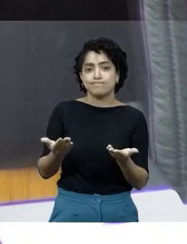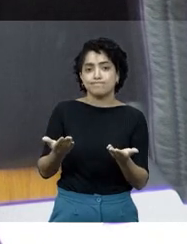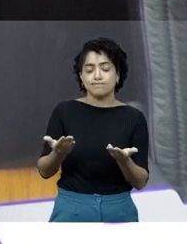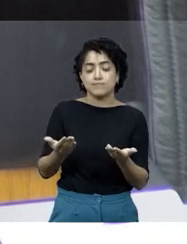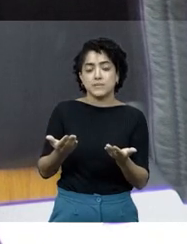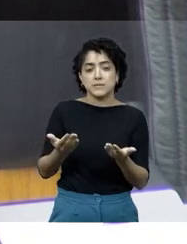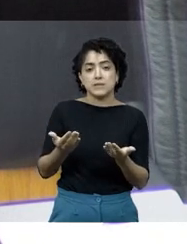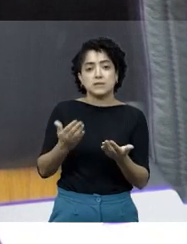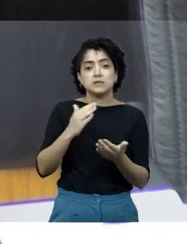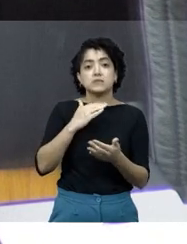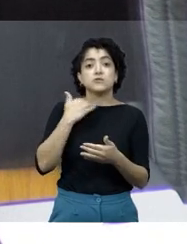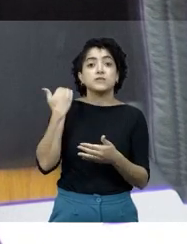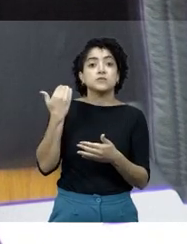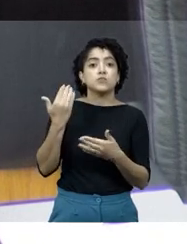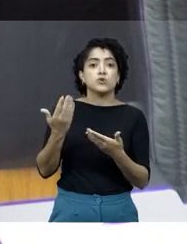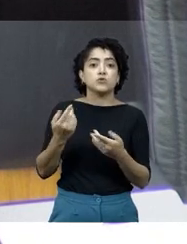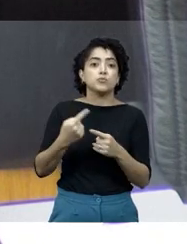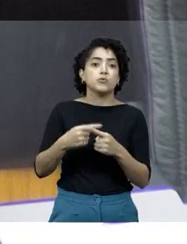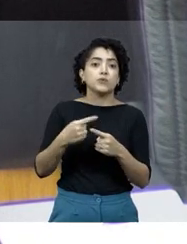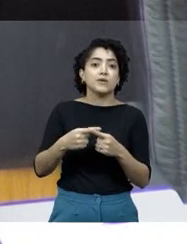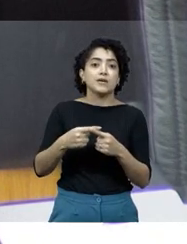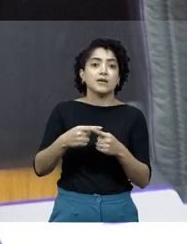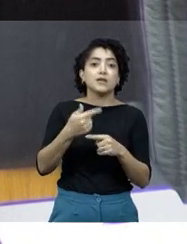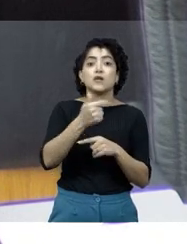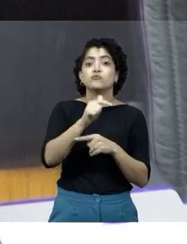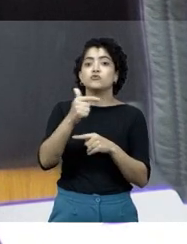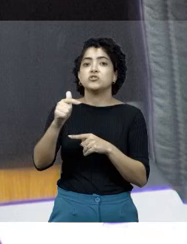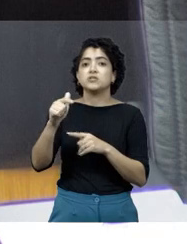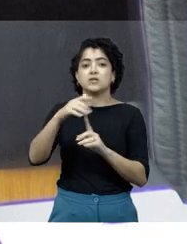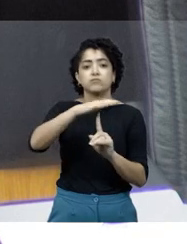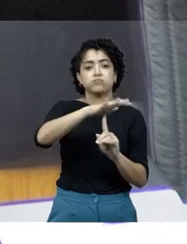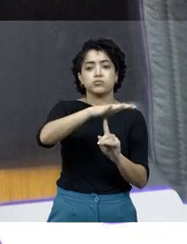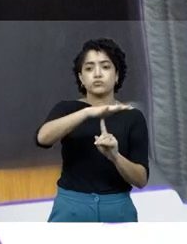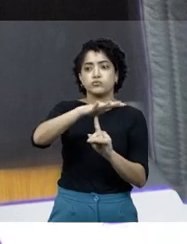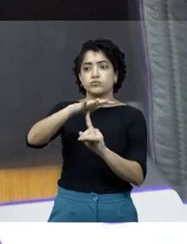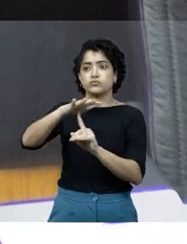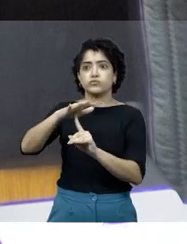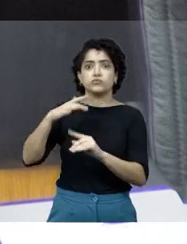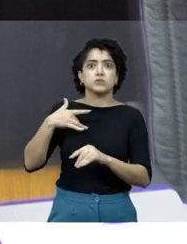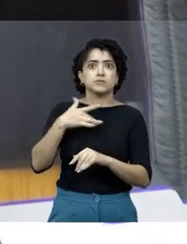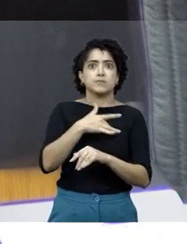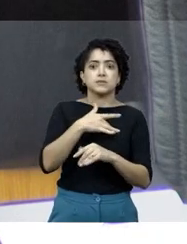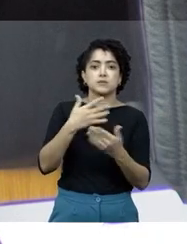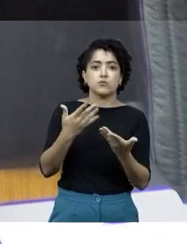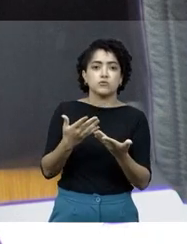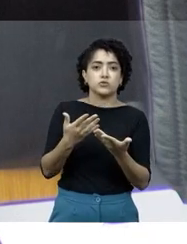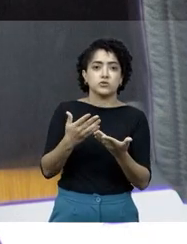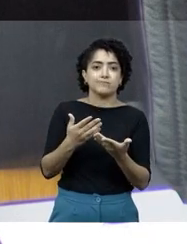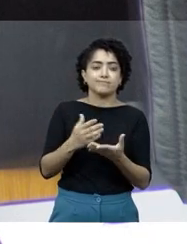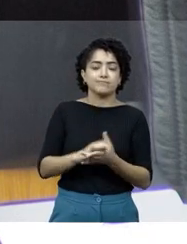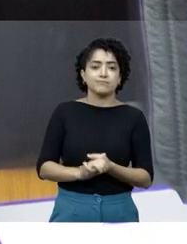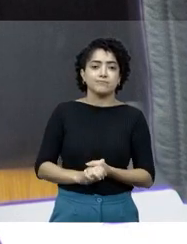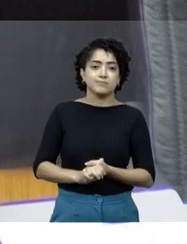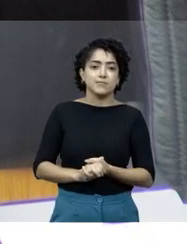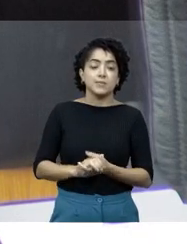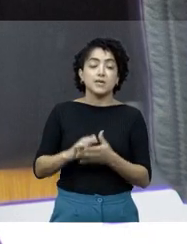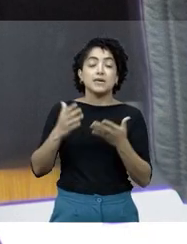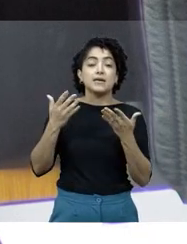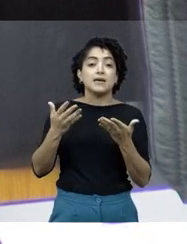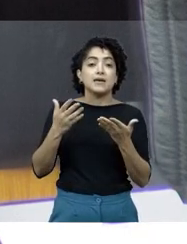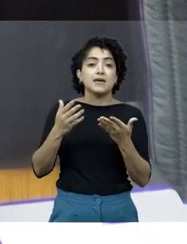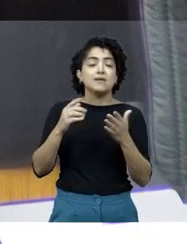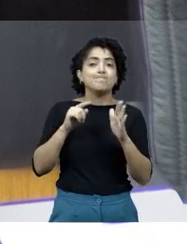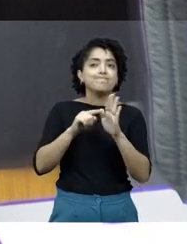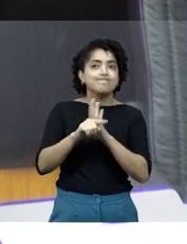vida porque a ambulância do Corpo de Bombeiro estava fazendo política em Brasília. Essa é a grande...